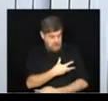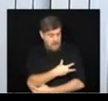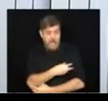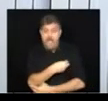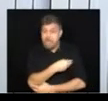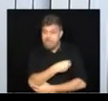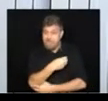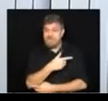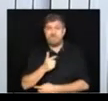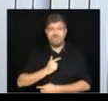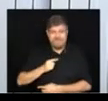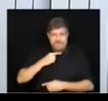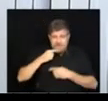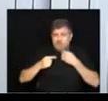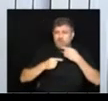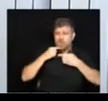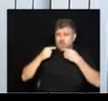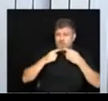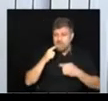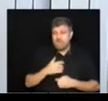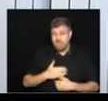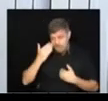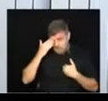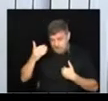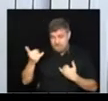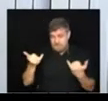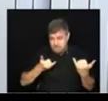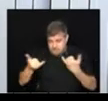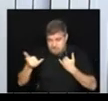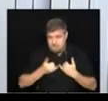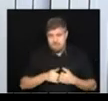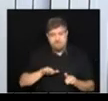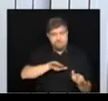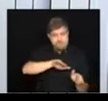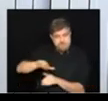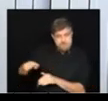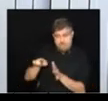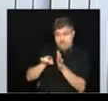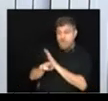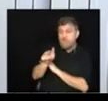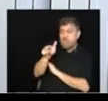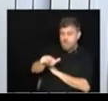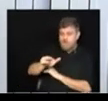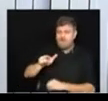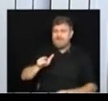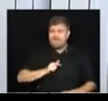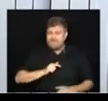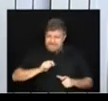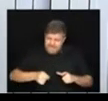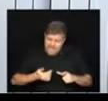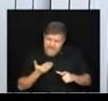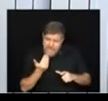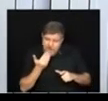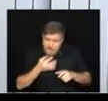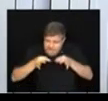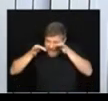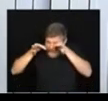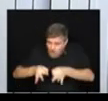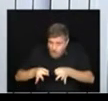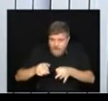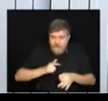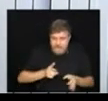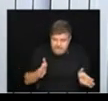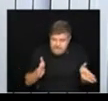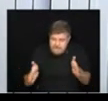agradeço aí essa sua mensagem importante. Ô Rubens, existe uma alimentação ideal para as crianças nesses